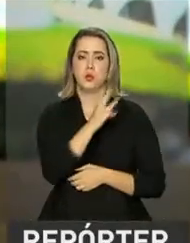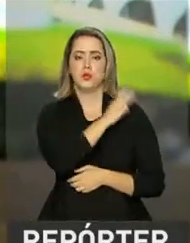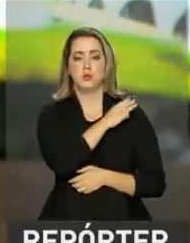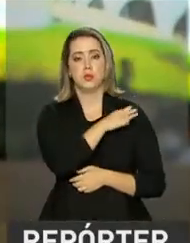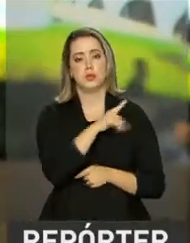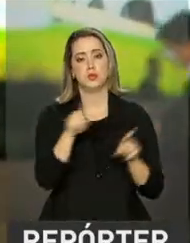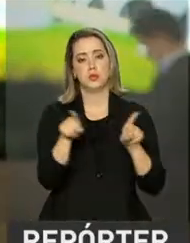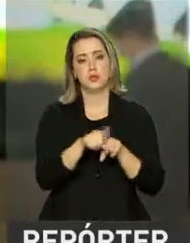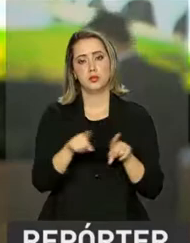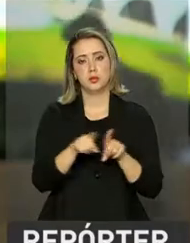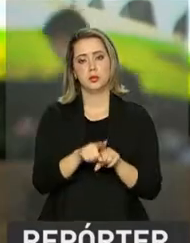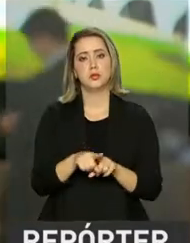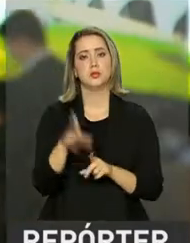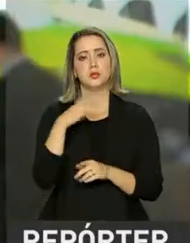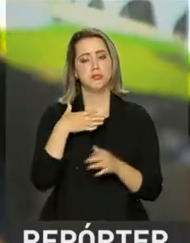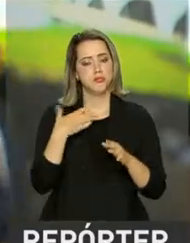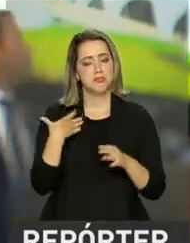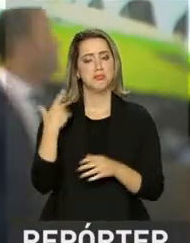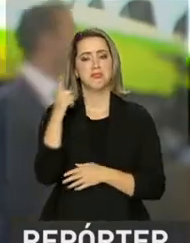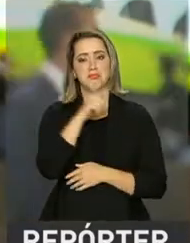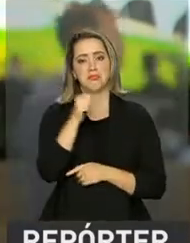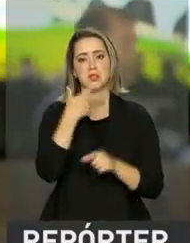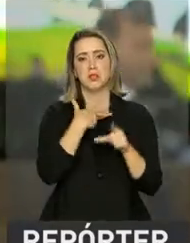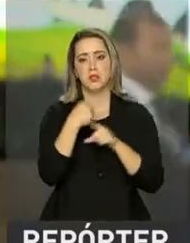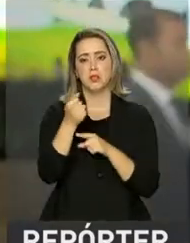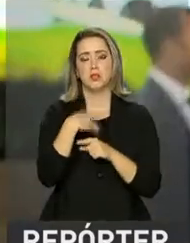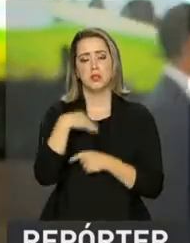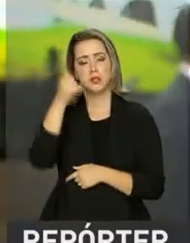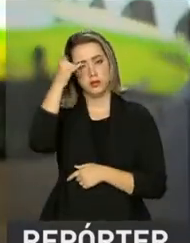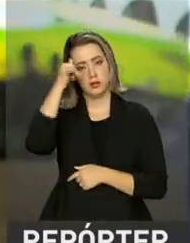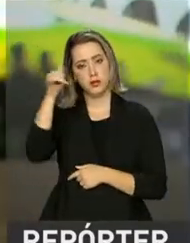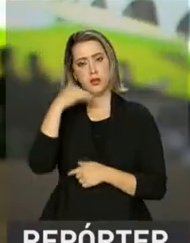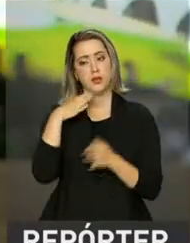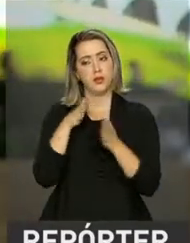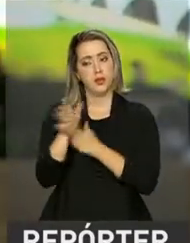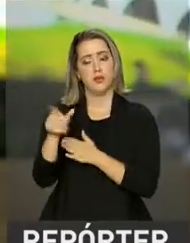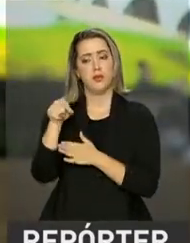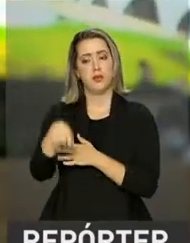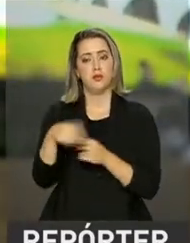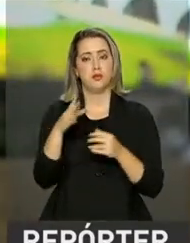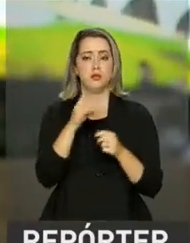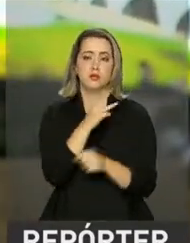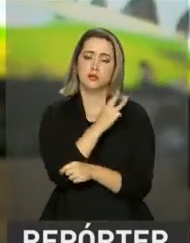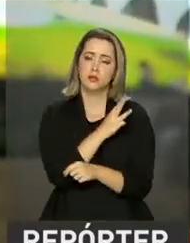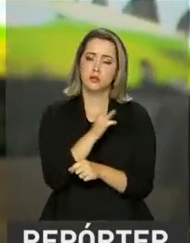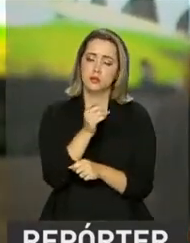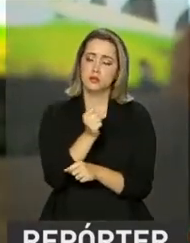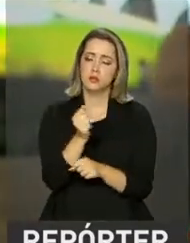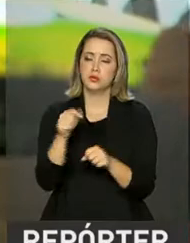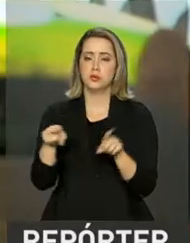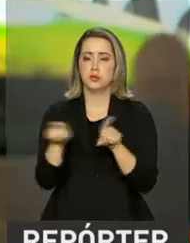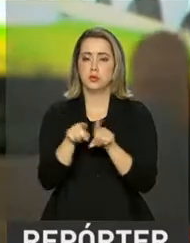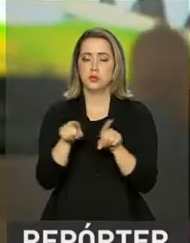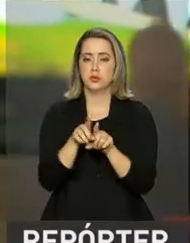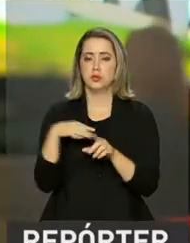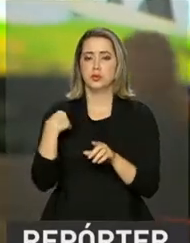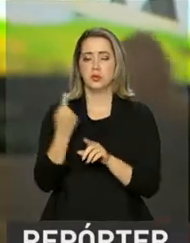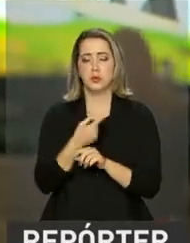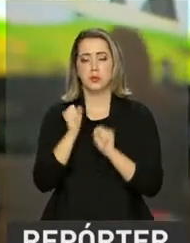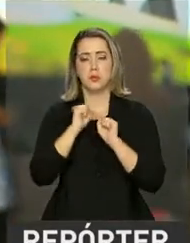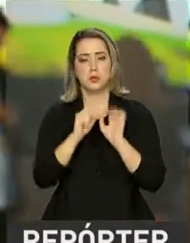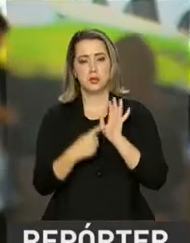ensino médio, que vai combater a evasão e, ao mesmo tempo, garantir para os jovens do Brasil que a gente tem um ensino mais